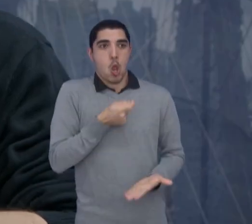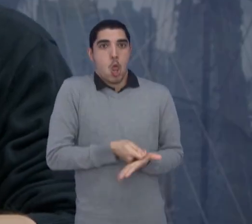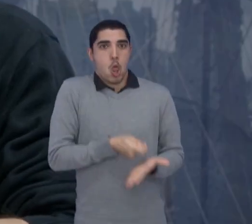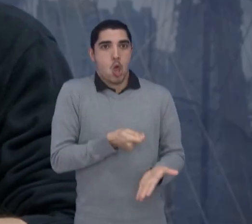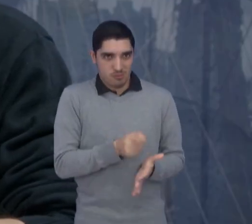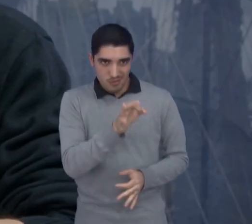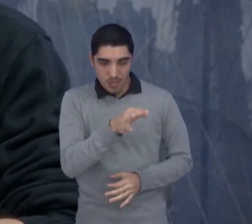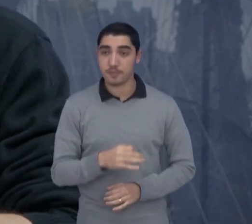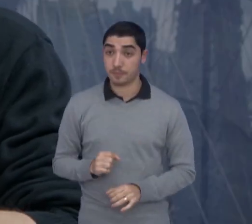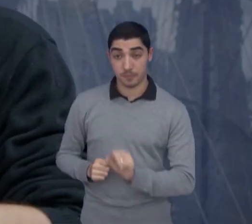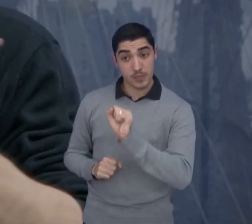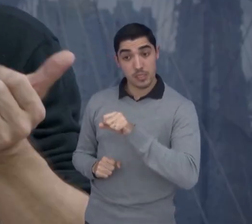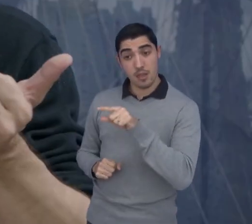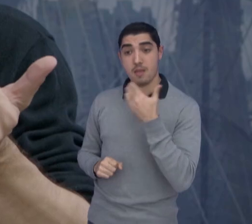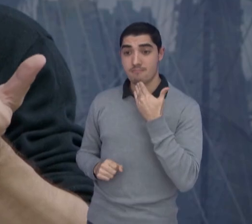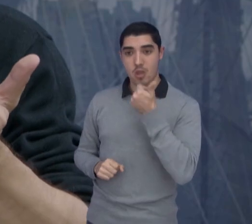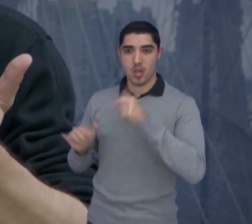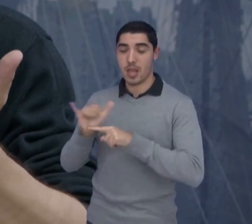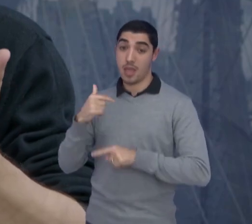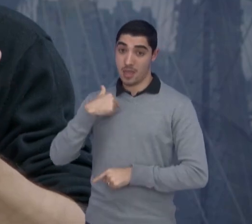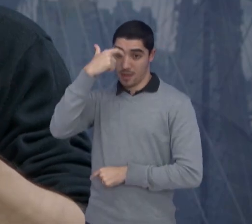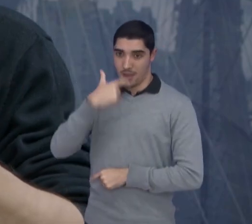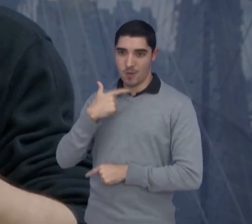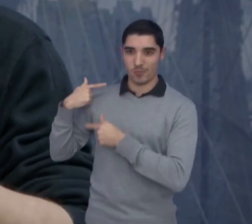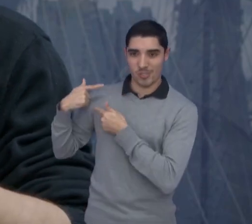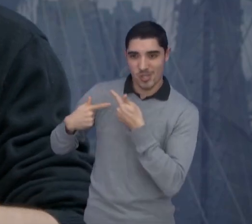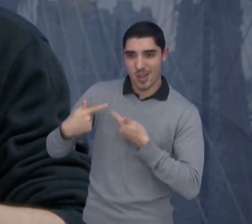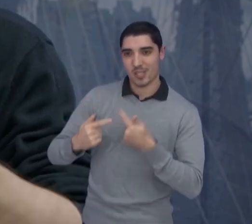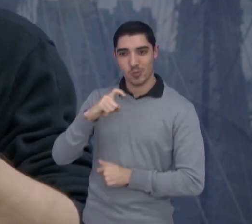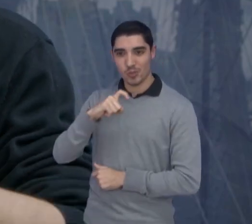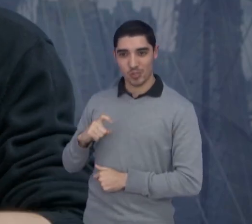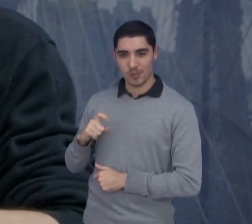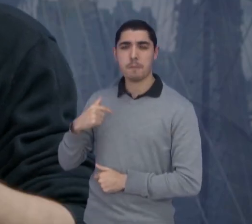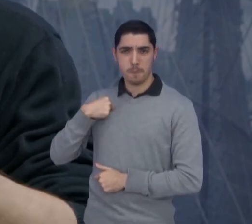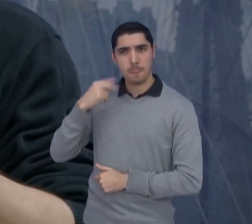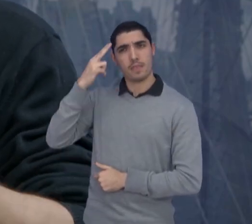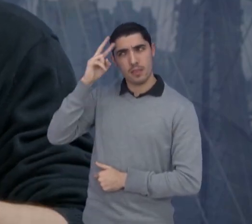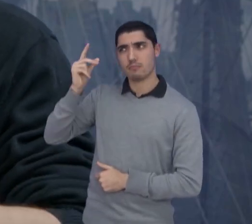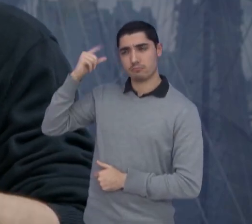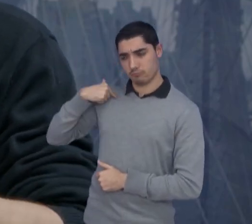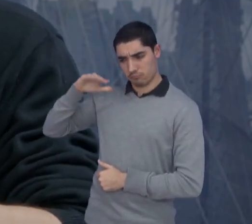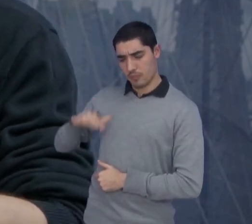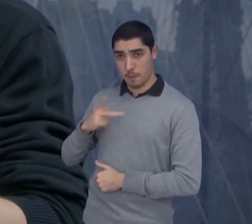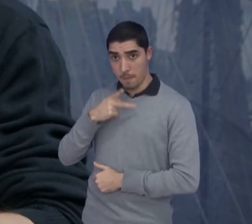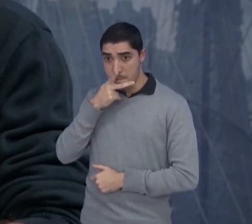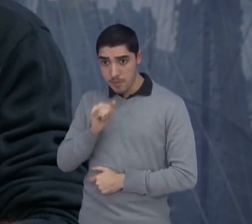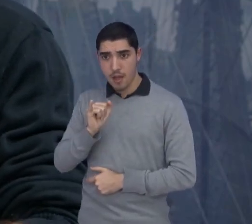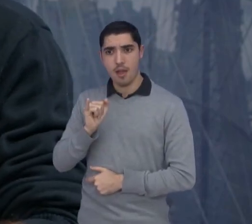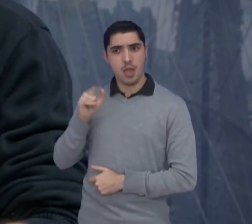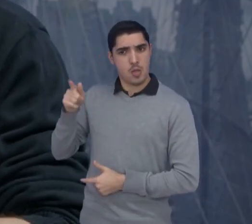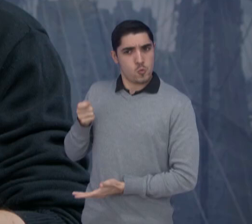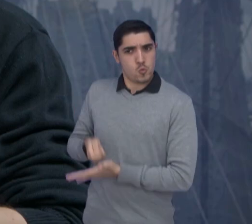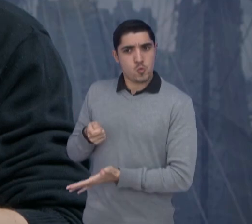que é o adequado. Eu sou da geração X, então eu lembro da minha infância, do meu pai ser extremamente duro, eu tinha até hoje eu tenho muito